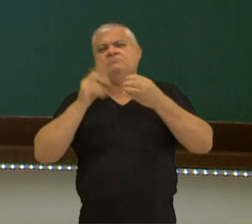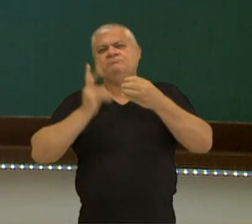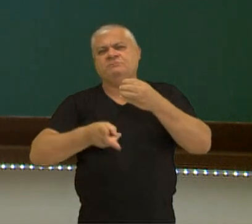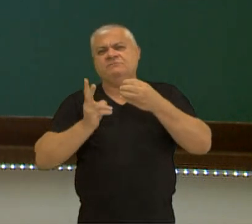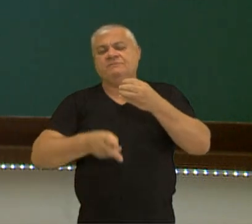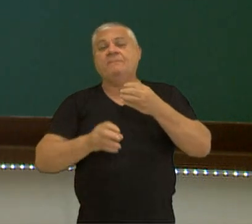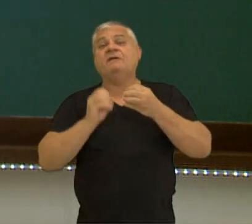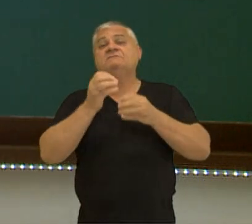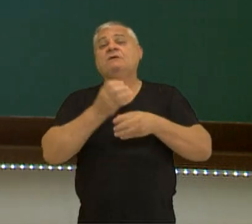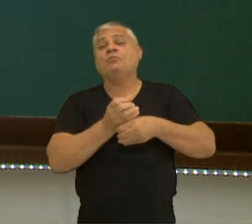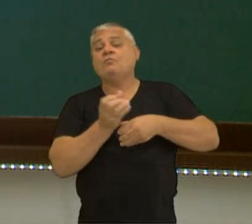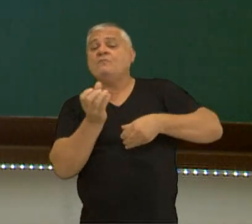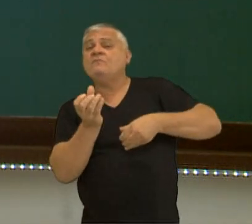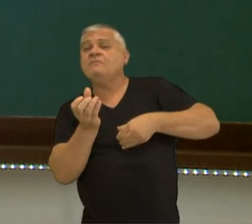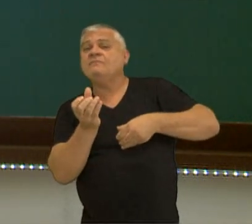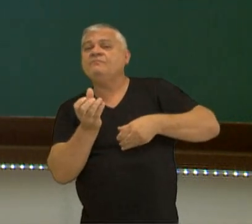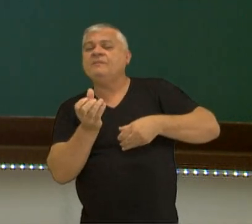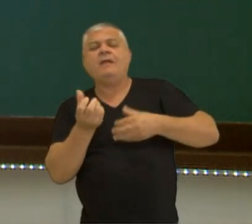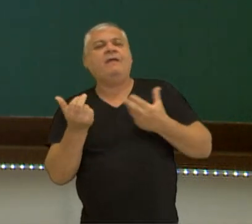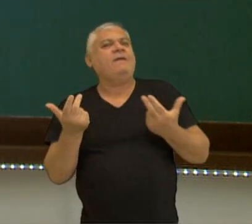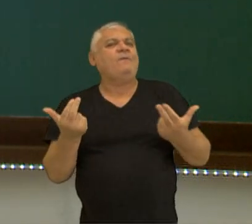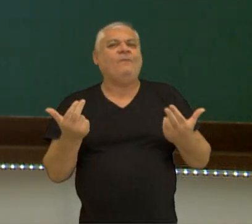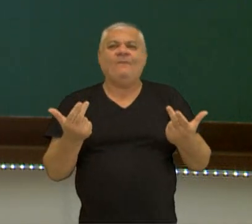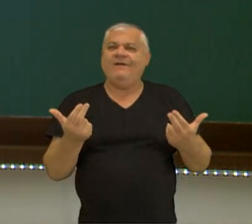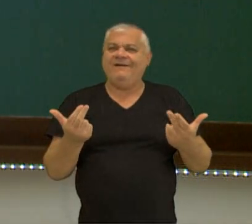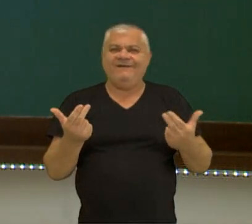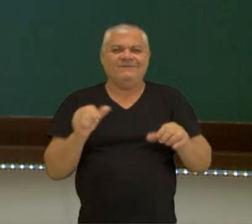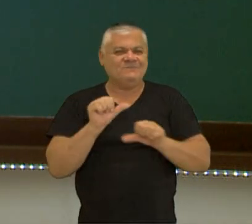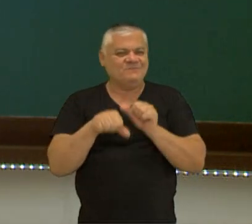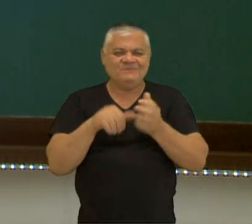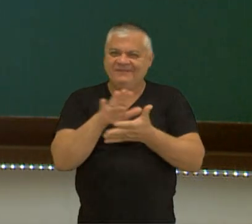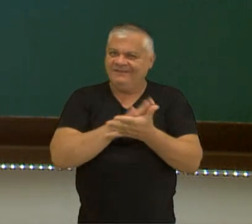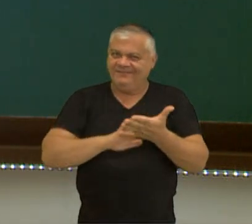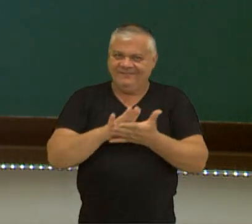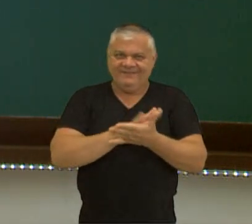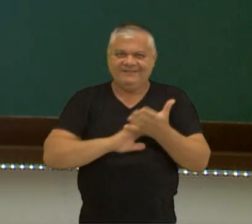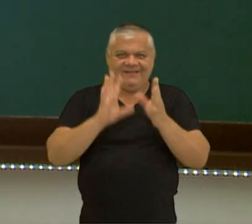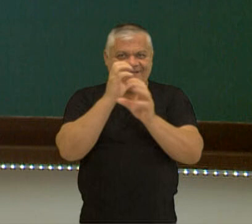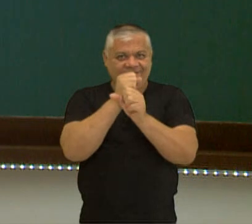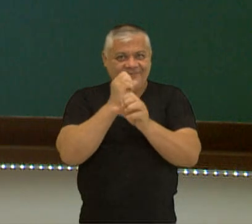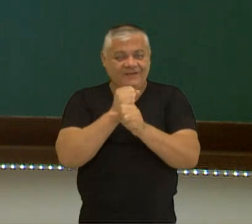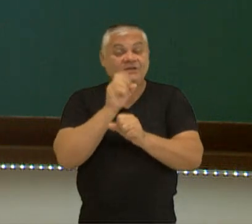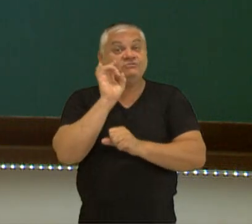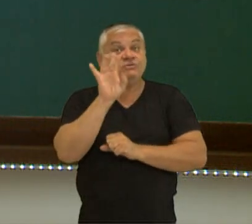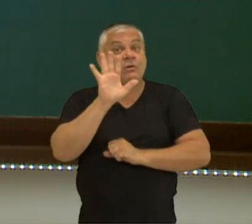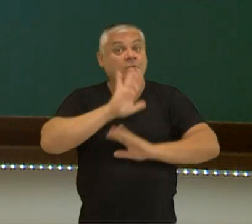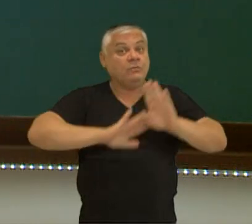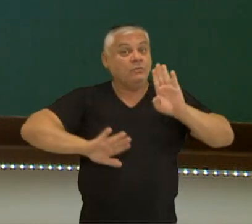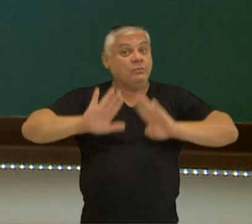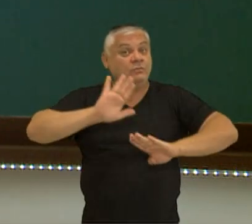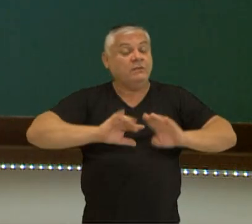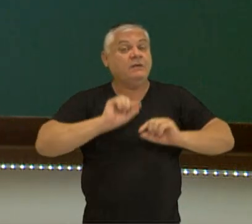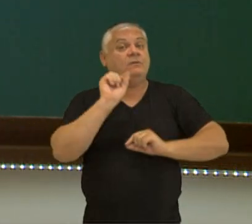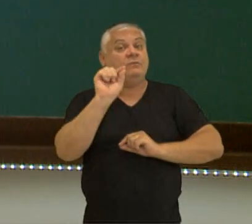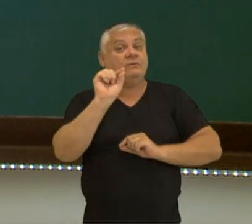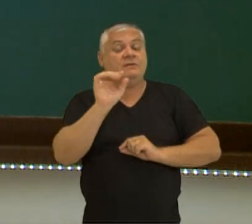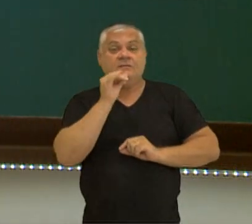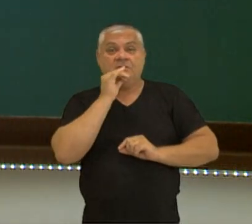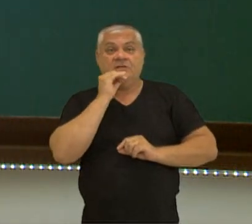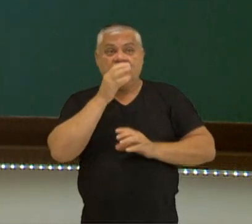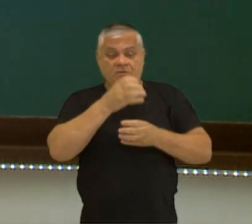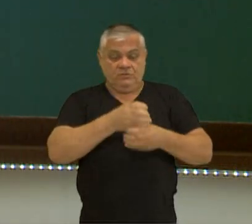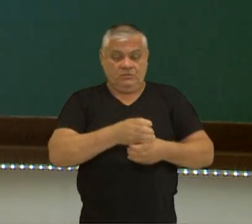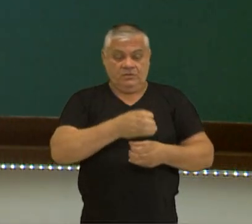e se o cilindro for oblíquo? Vai acontecer a mesma coisa e a fórmula de cálculo é a mesma. Só temos que cuidar que no